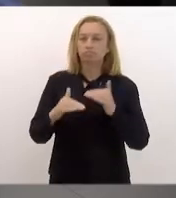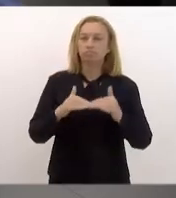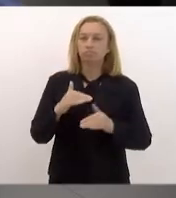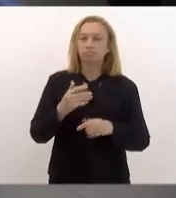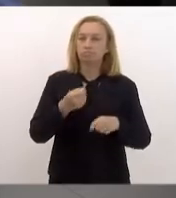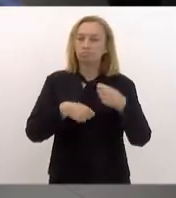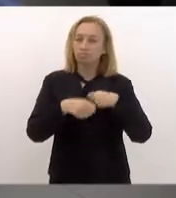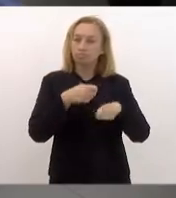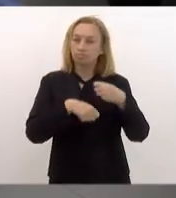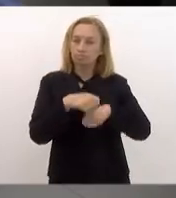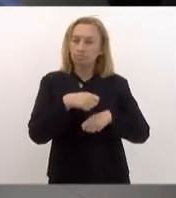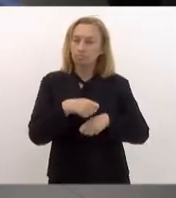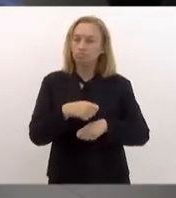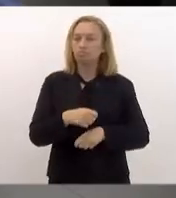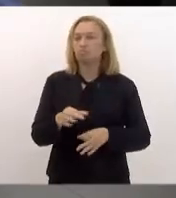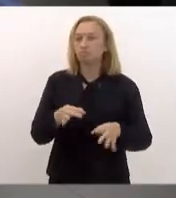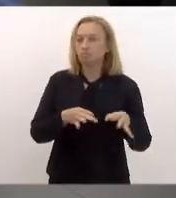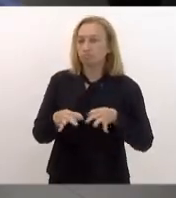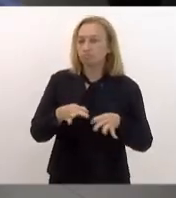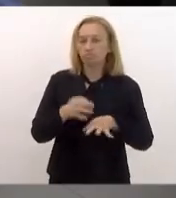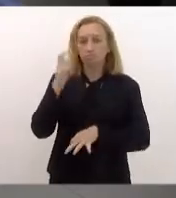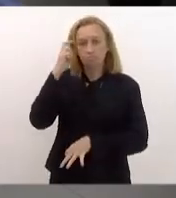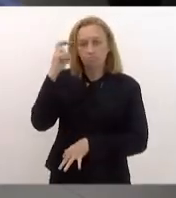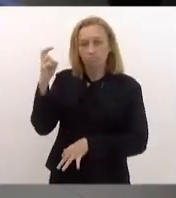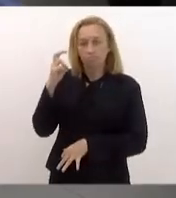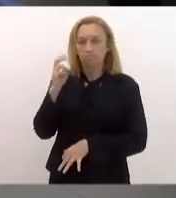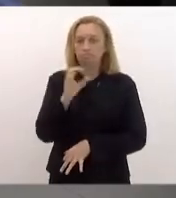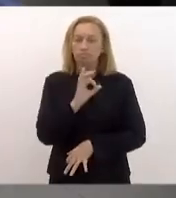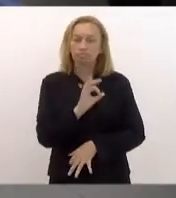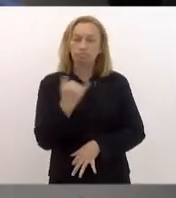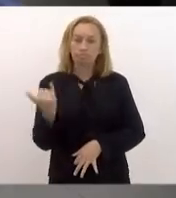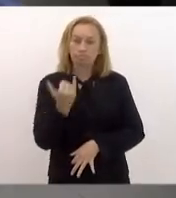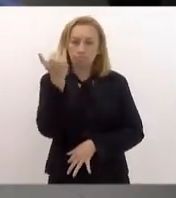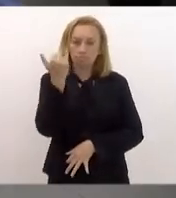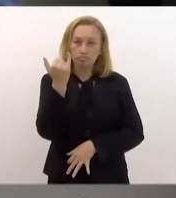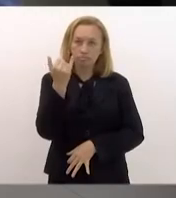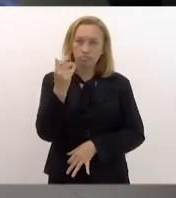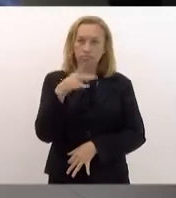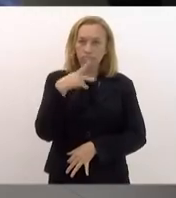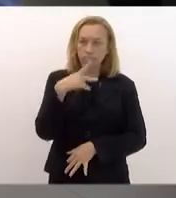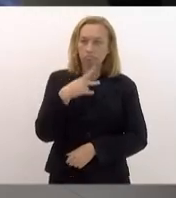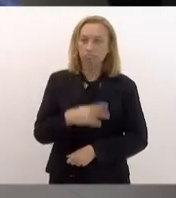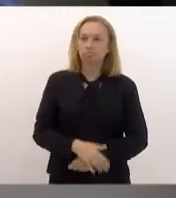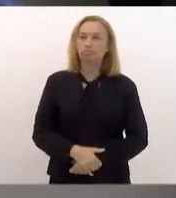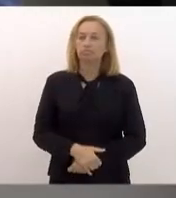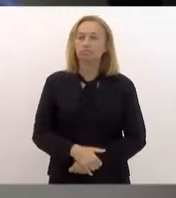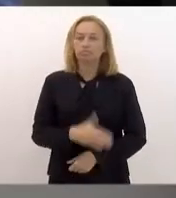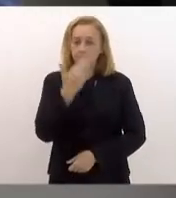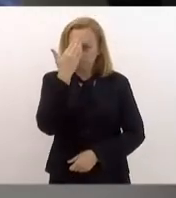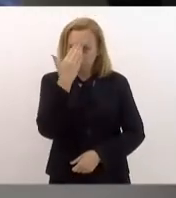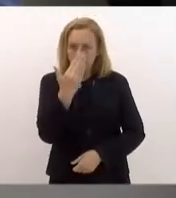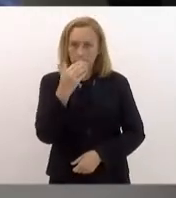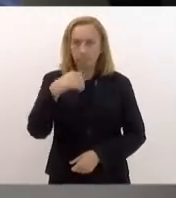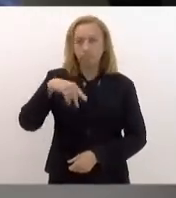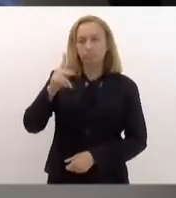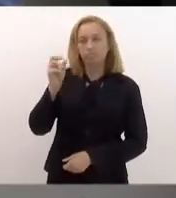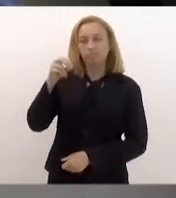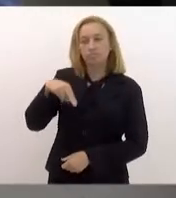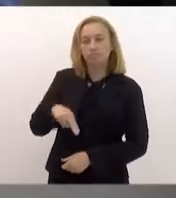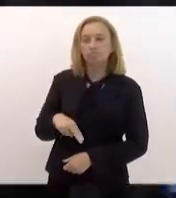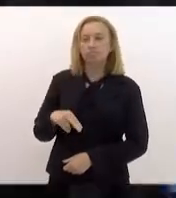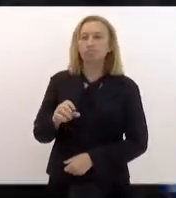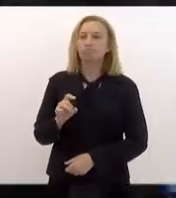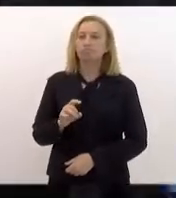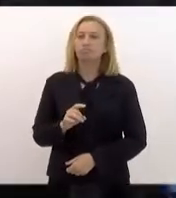do programa Metrópole Inteligente, ele é importante que seja levado em consideração. Obrigado, Kelson. Sobre esse ponto, Kelson, eu só